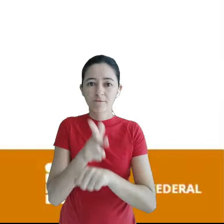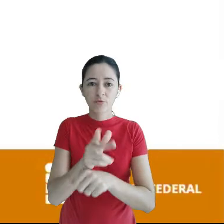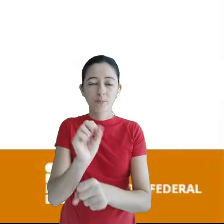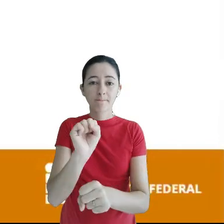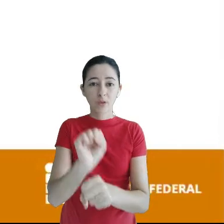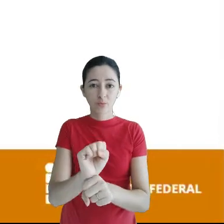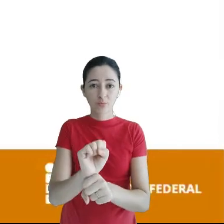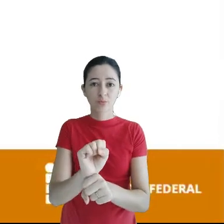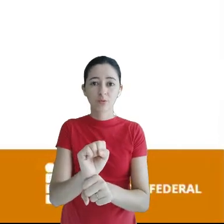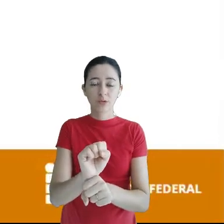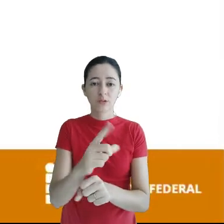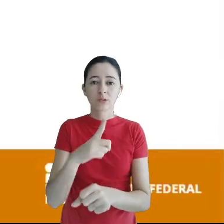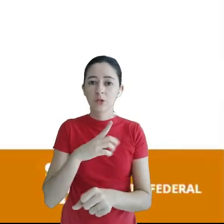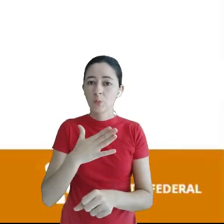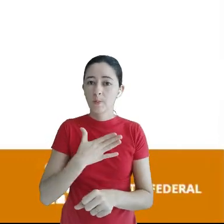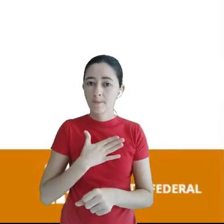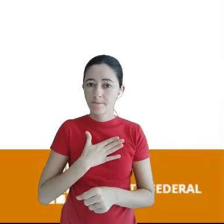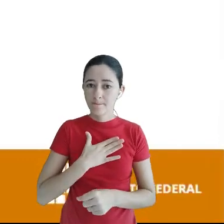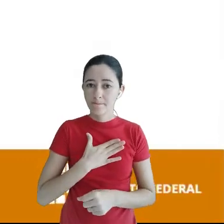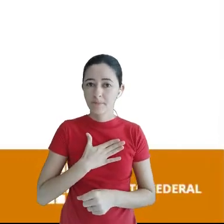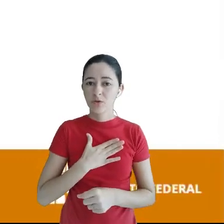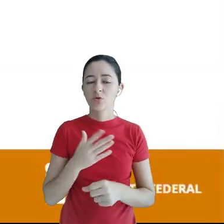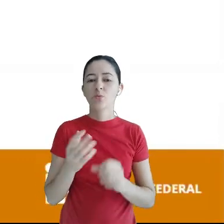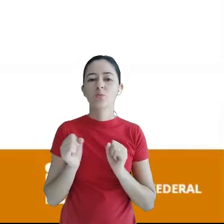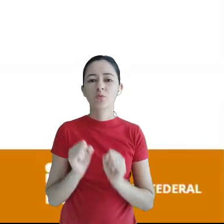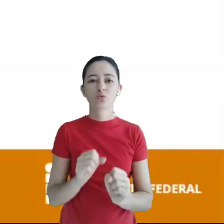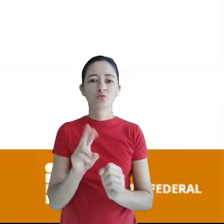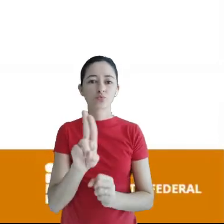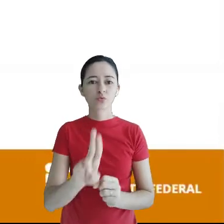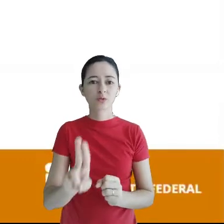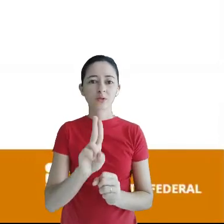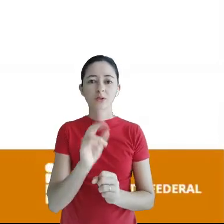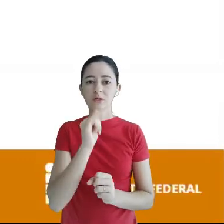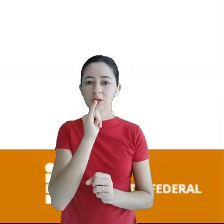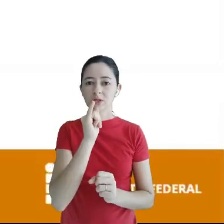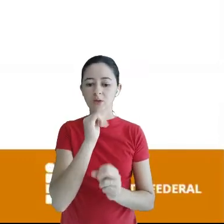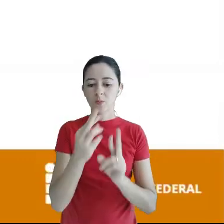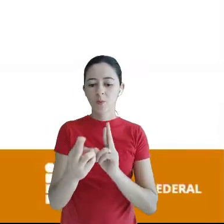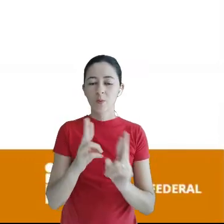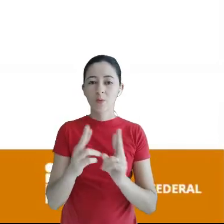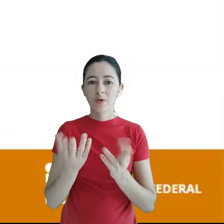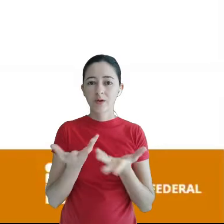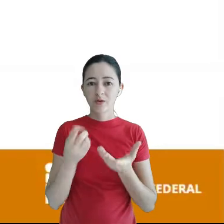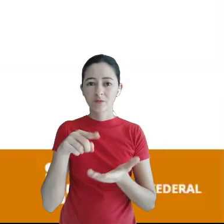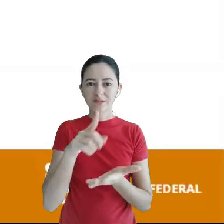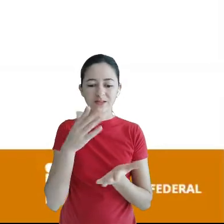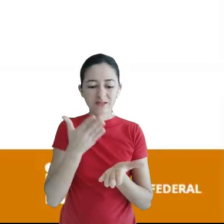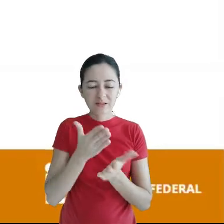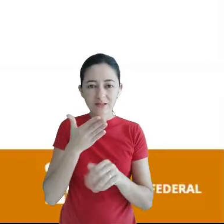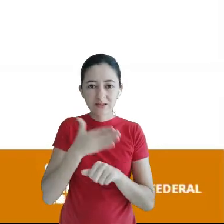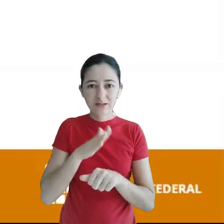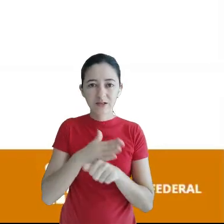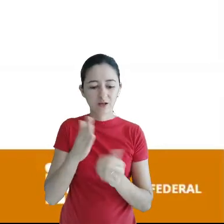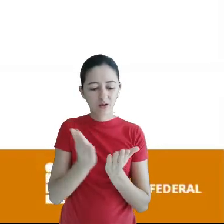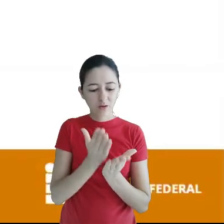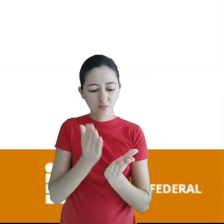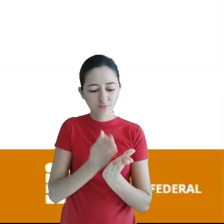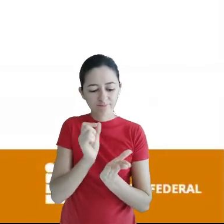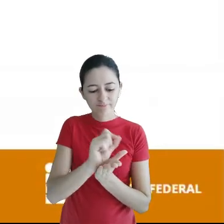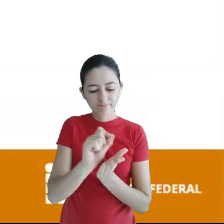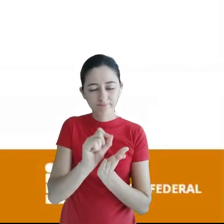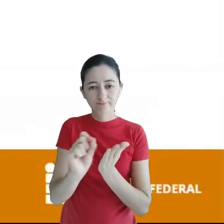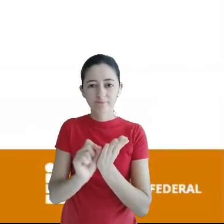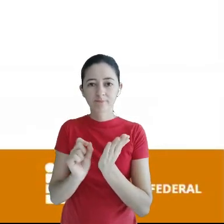agora. Esse aqui tem o meu. Se você quiser usar o meu pra relacionar, pode relacionar. Mas eu quero que vocês tentem relacionar o do caderno de vocês aí. Beleza?